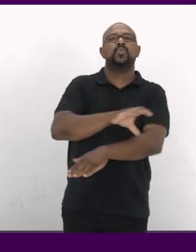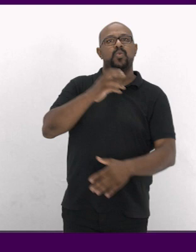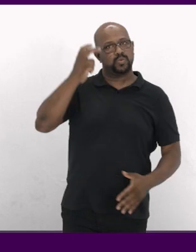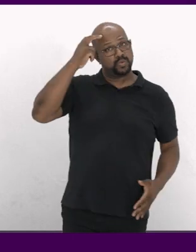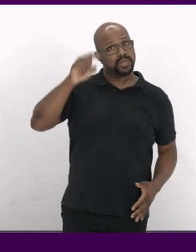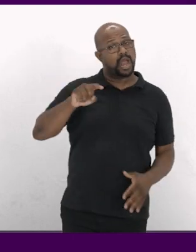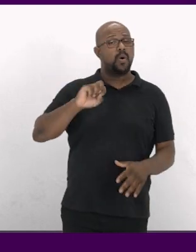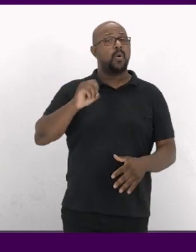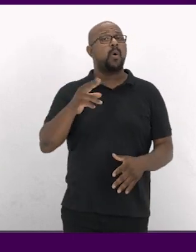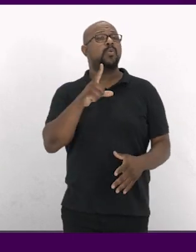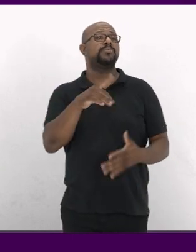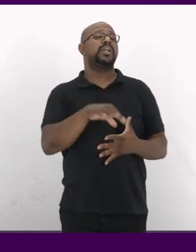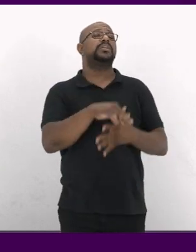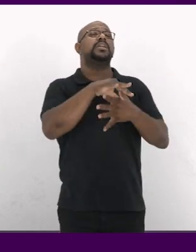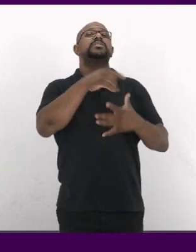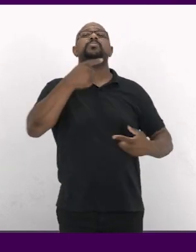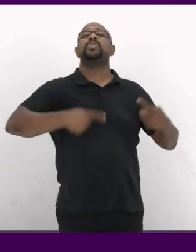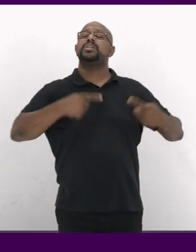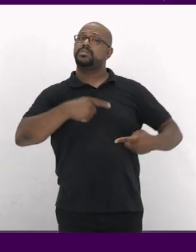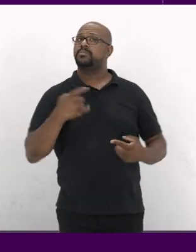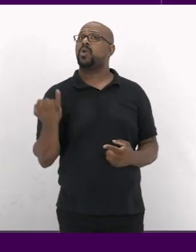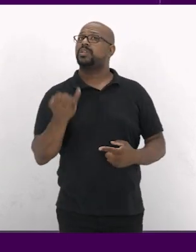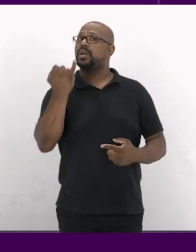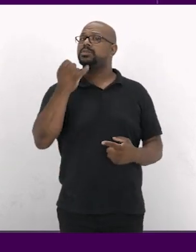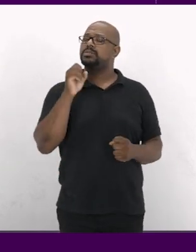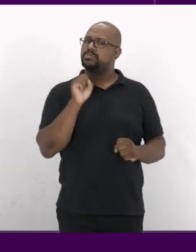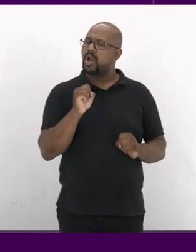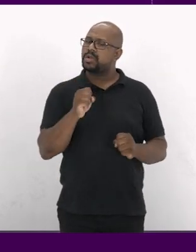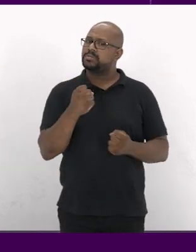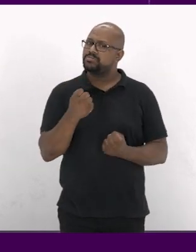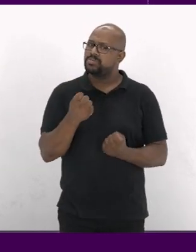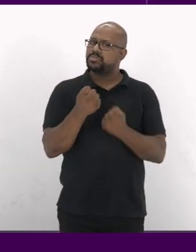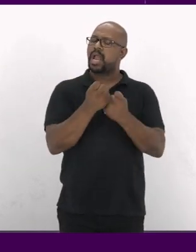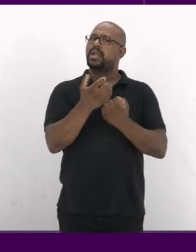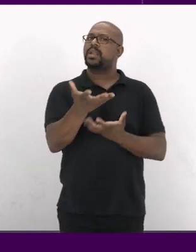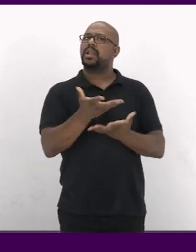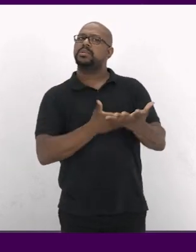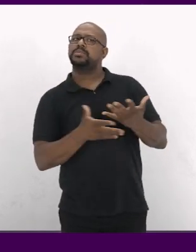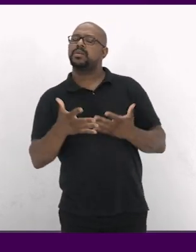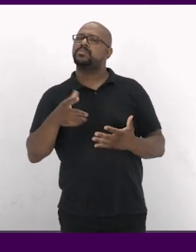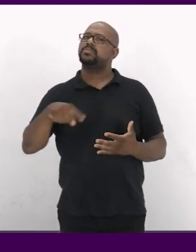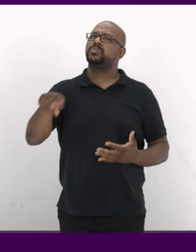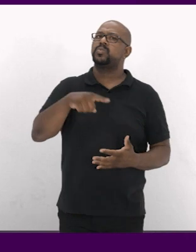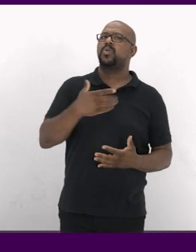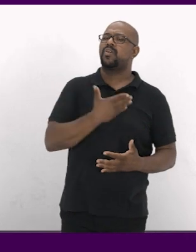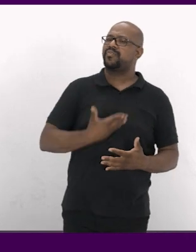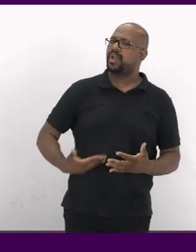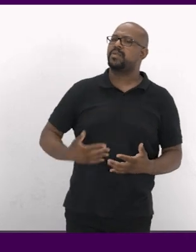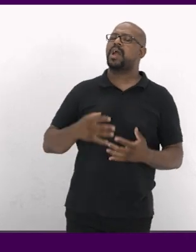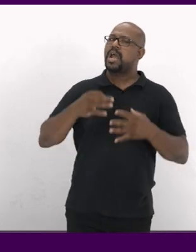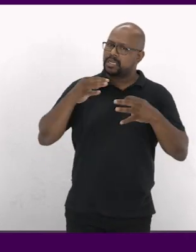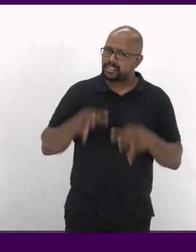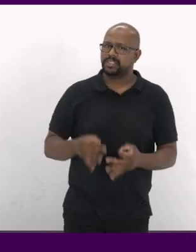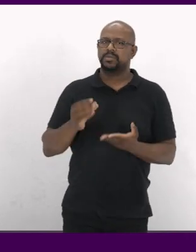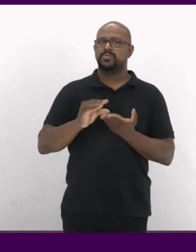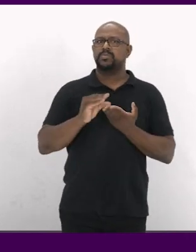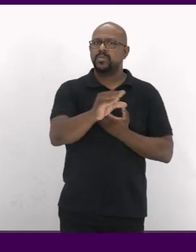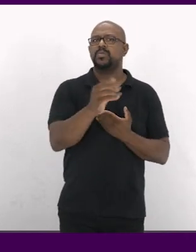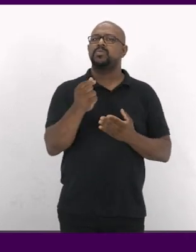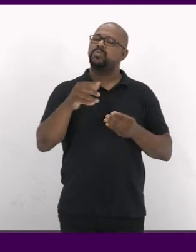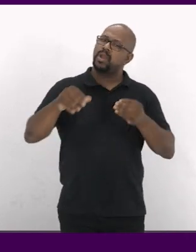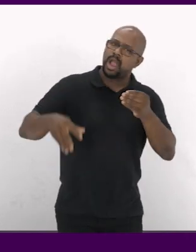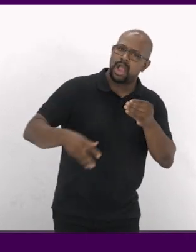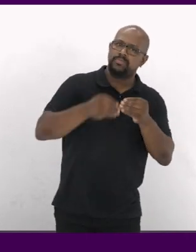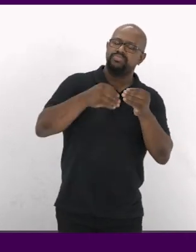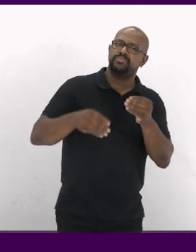equipamento cultural. Ou pode estar uma liderança política importante que venha ajudar na relação com o poder público para garantir recursos como